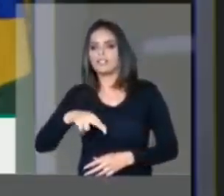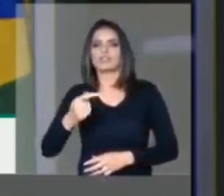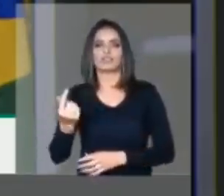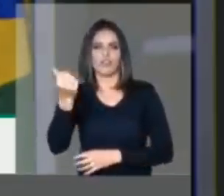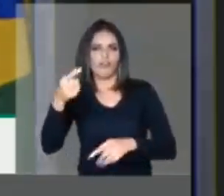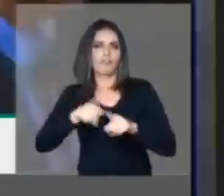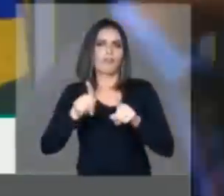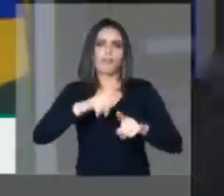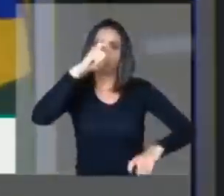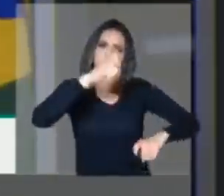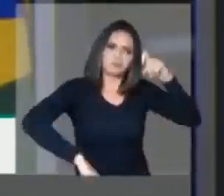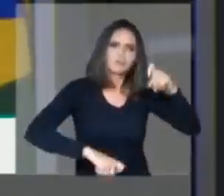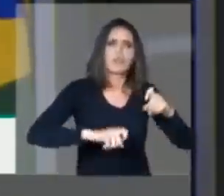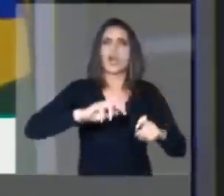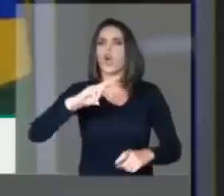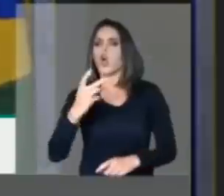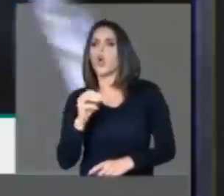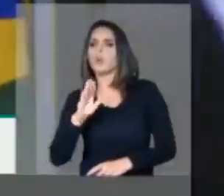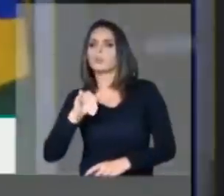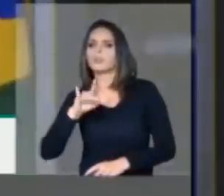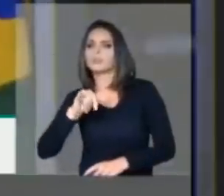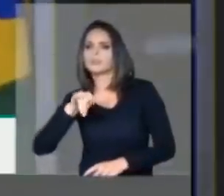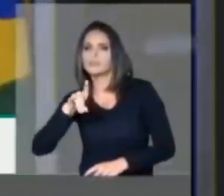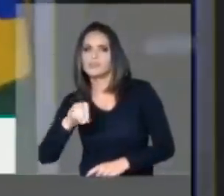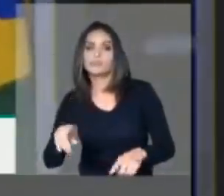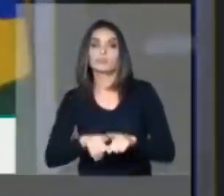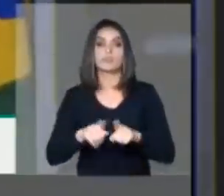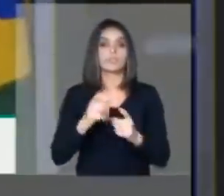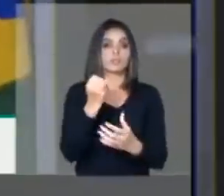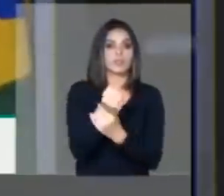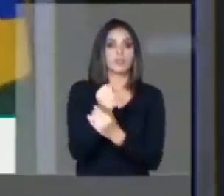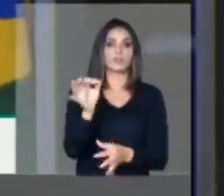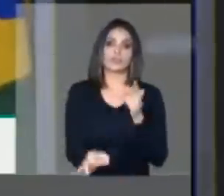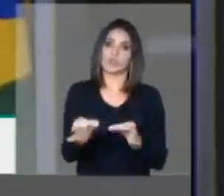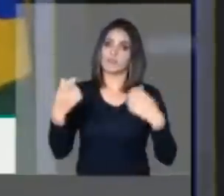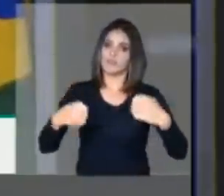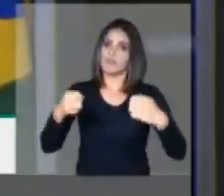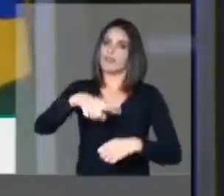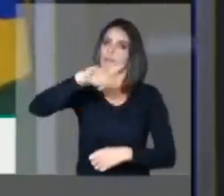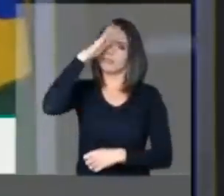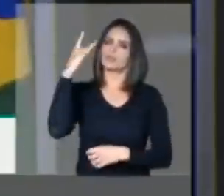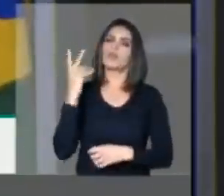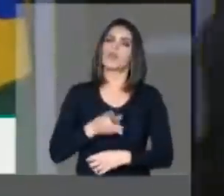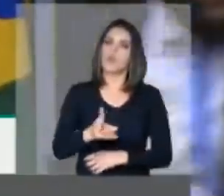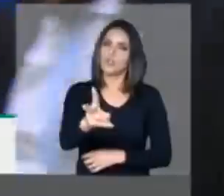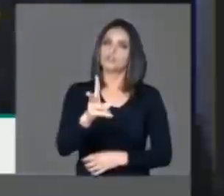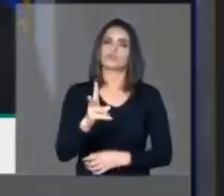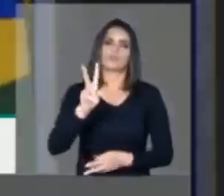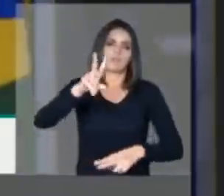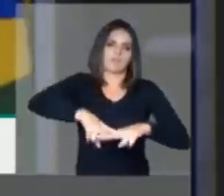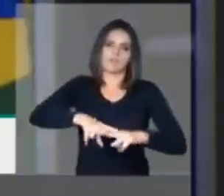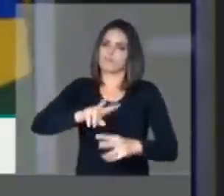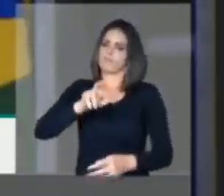homicídio. Enfim, se busca dar a segurança jurídica necessária para que esses continuem na cadeia e para que futuros também, uma